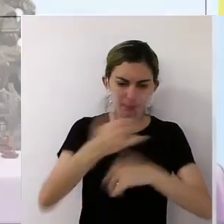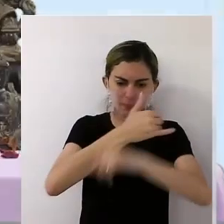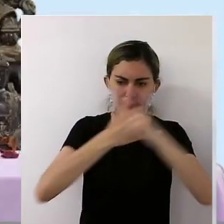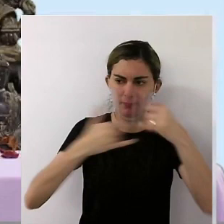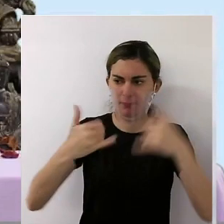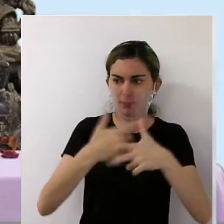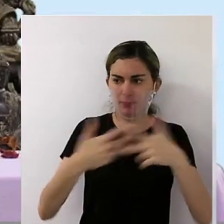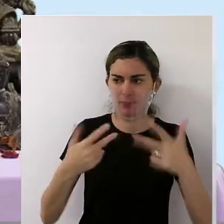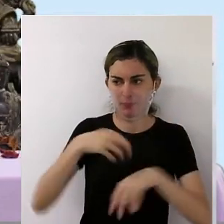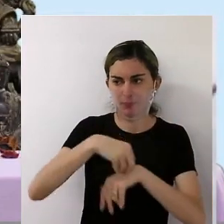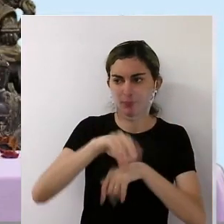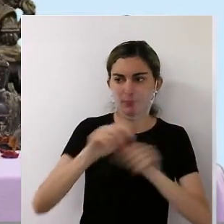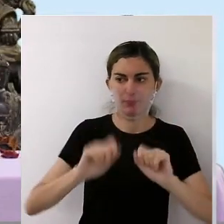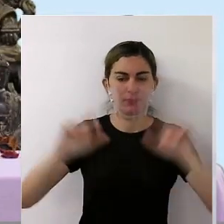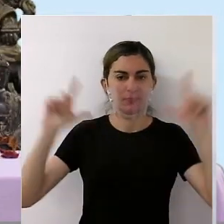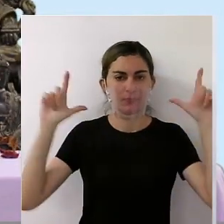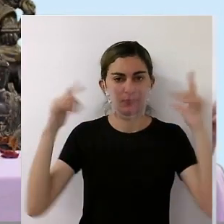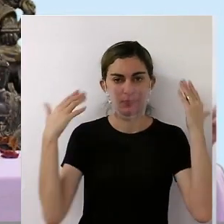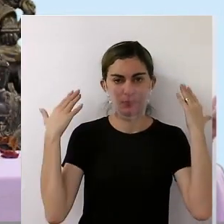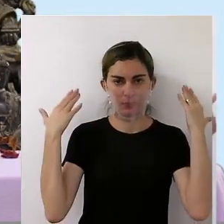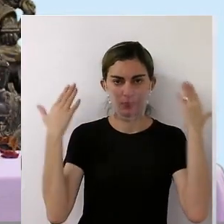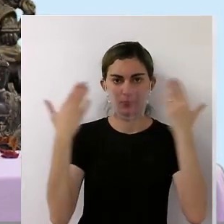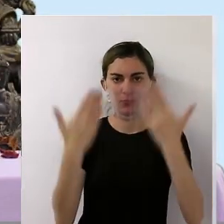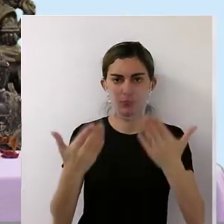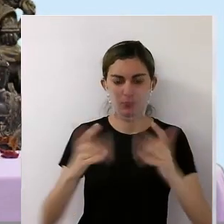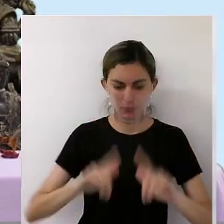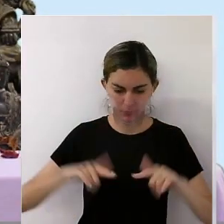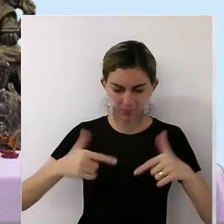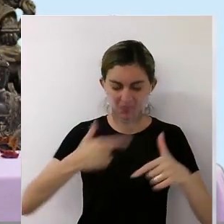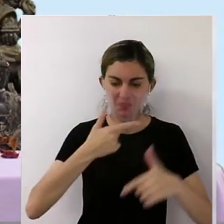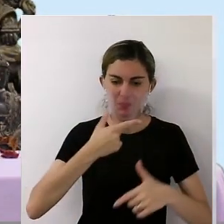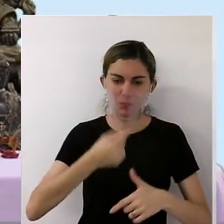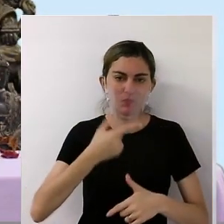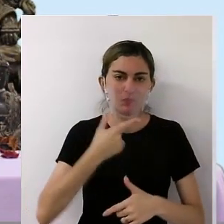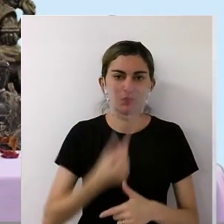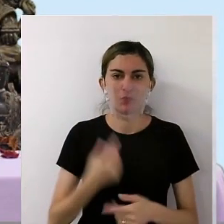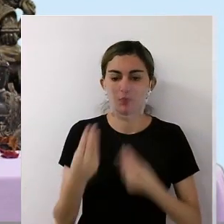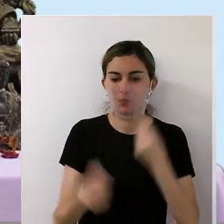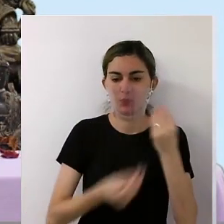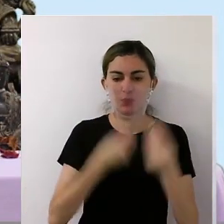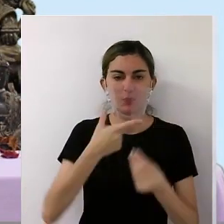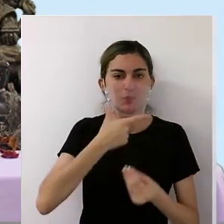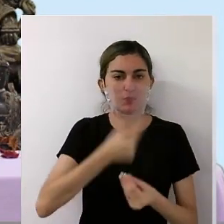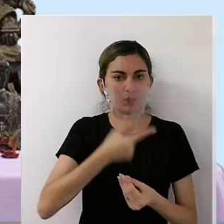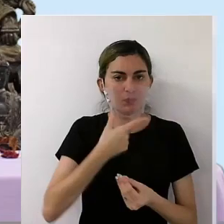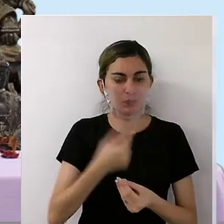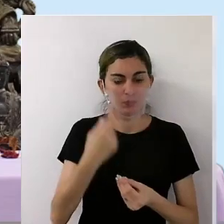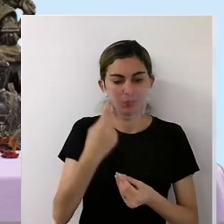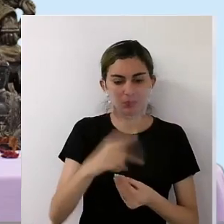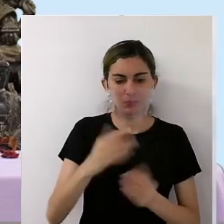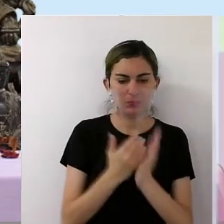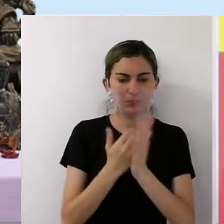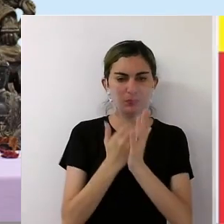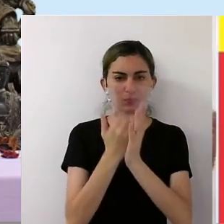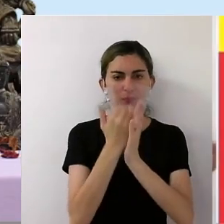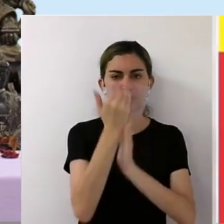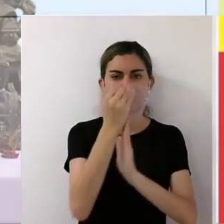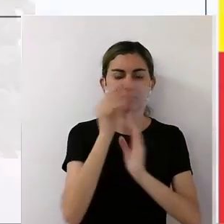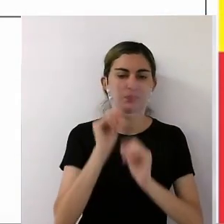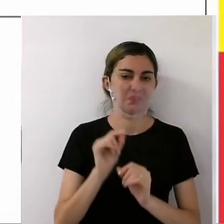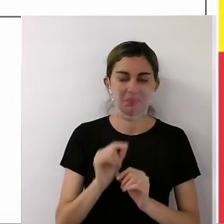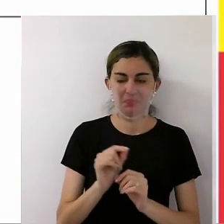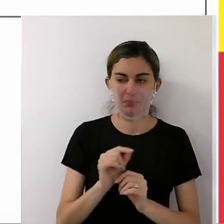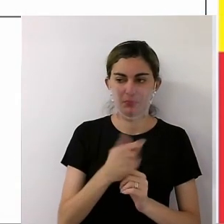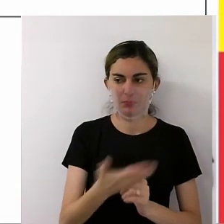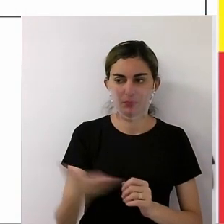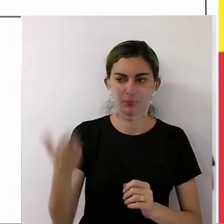imagem eu deixei para vocês, né, a ação do homem. A ação do homem, ela aumenta a